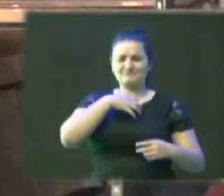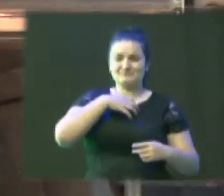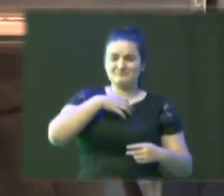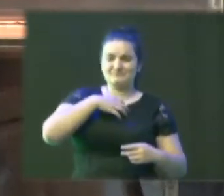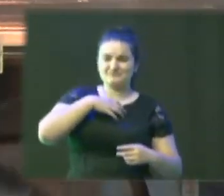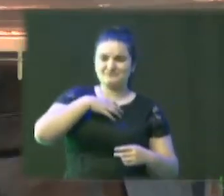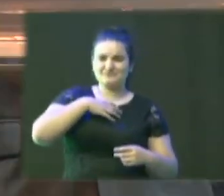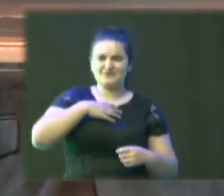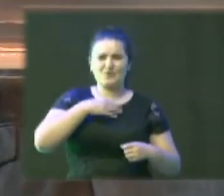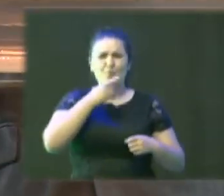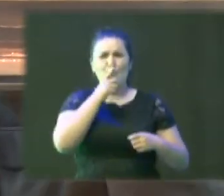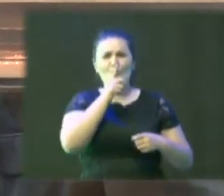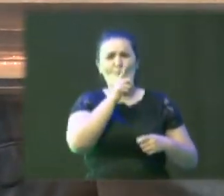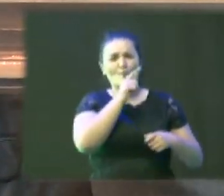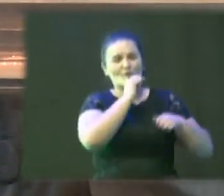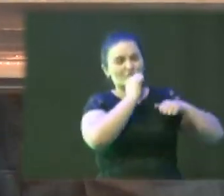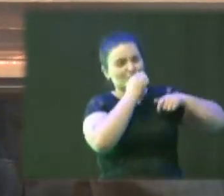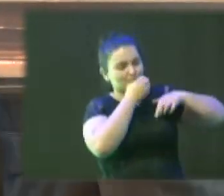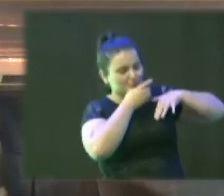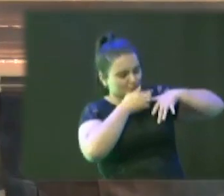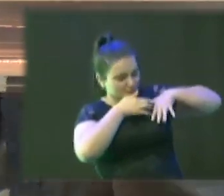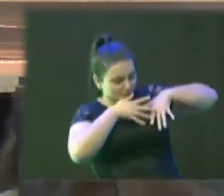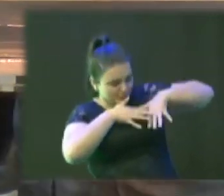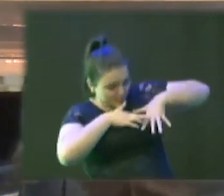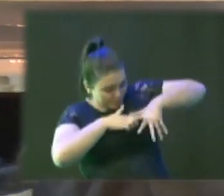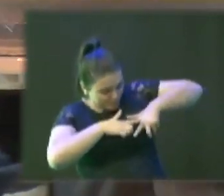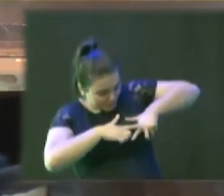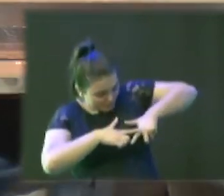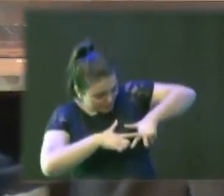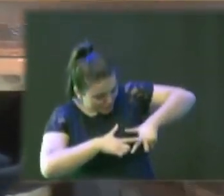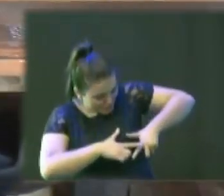como água cristalina,